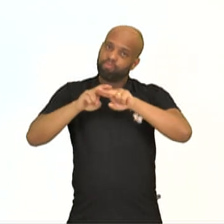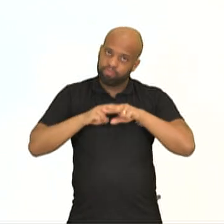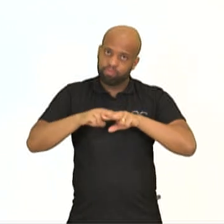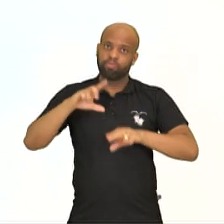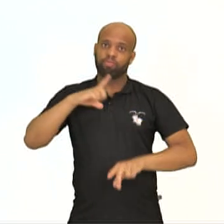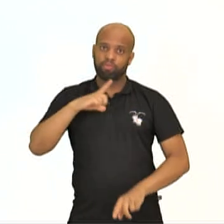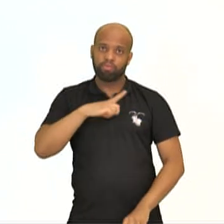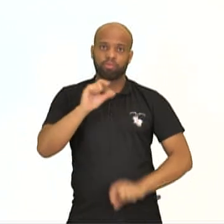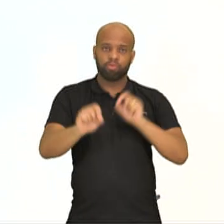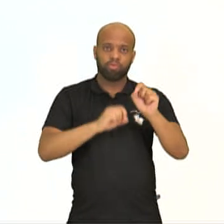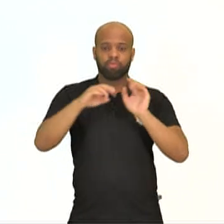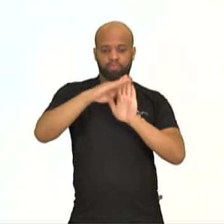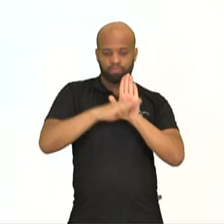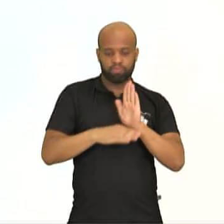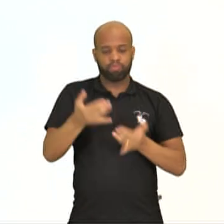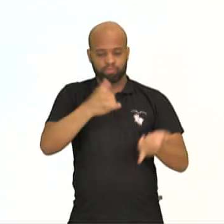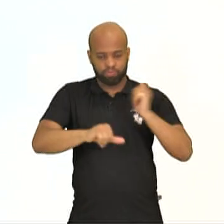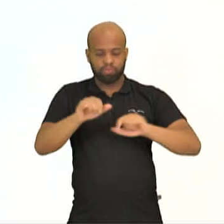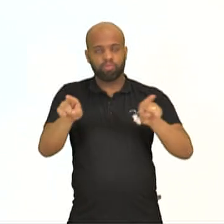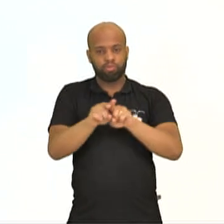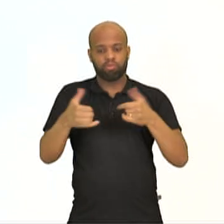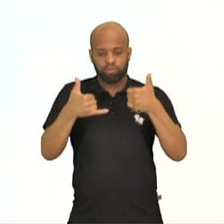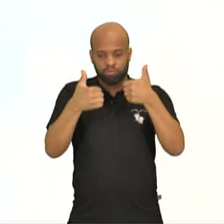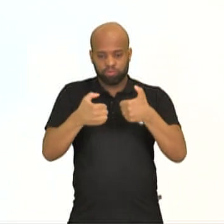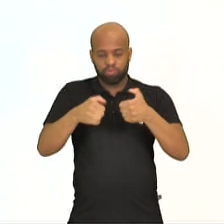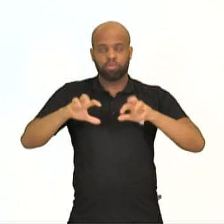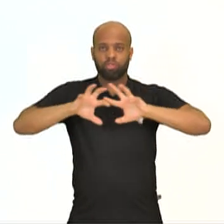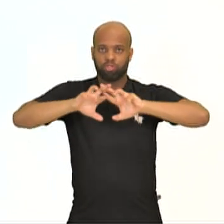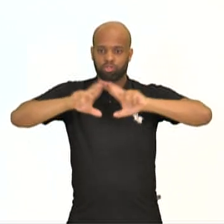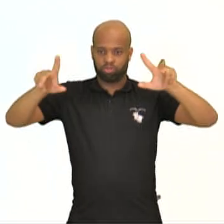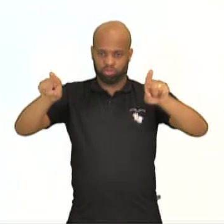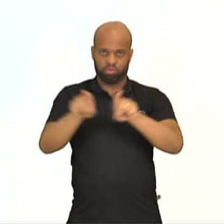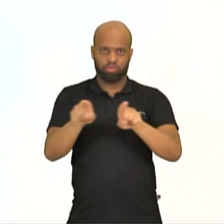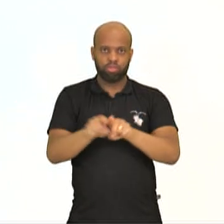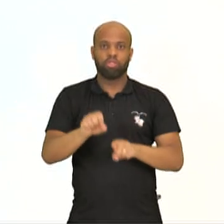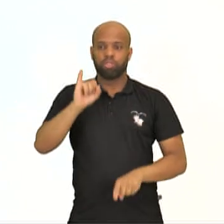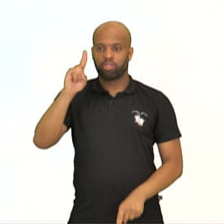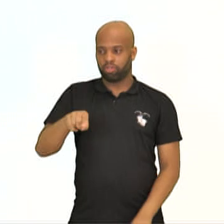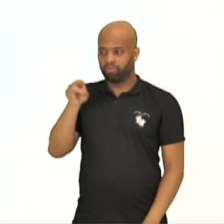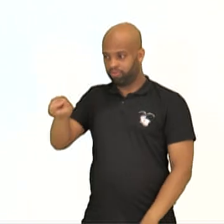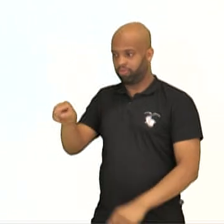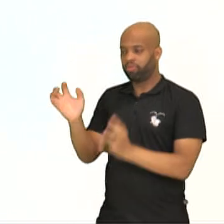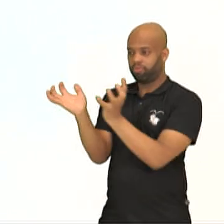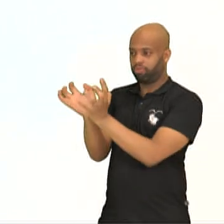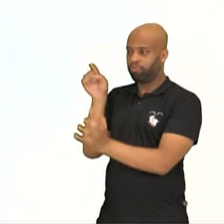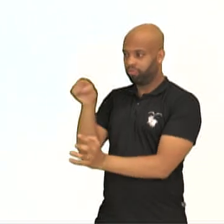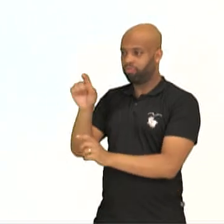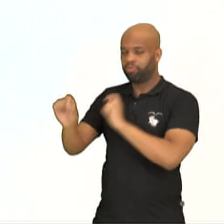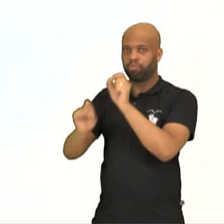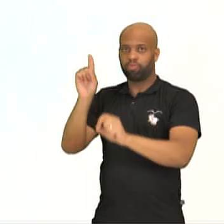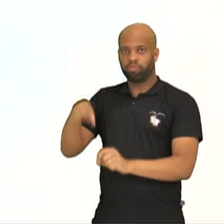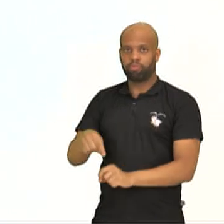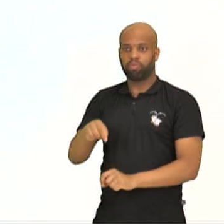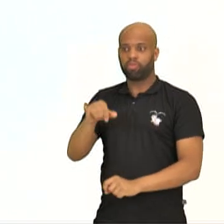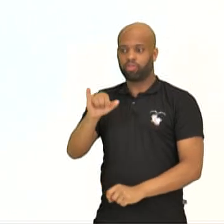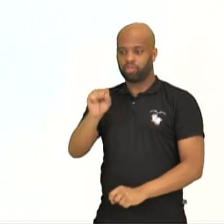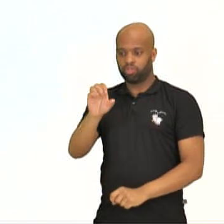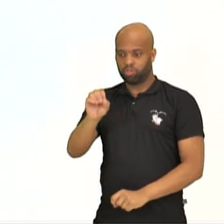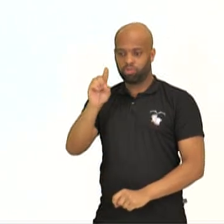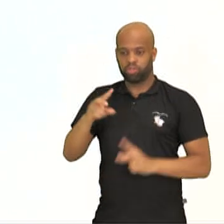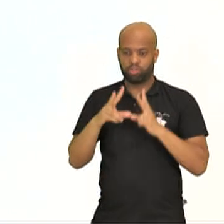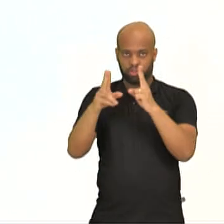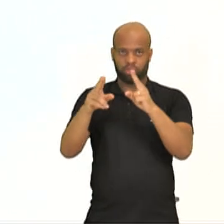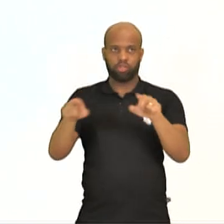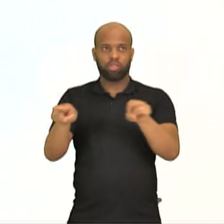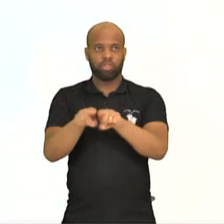portanto, apresentam propriedades químicas e físicas distintas. Então, se eles são isóbaros, eles são iso-iguais, e